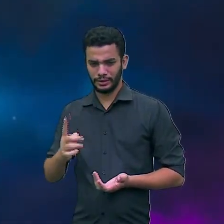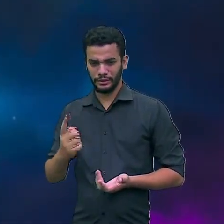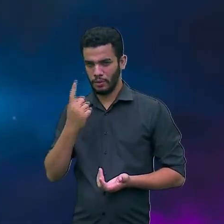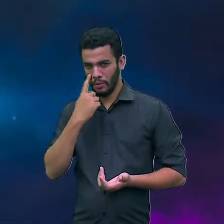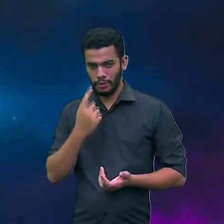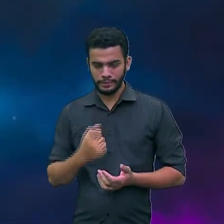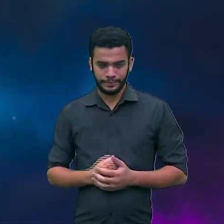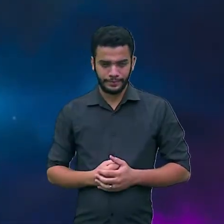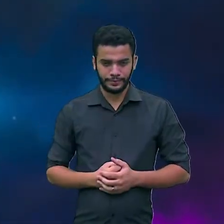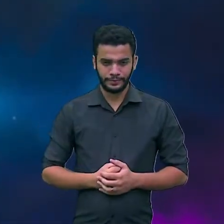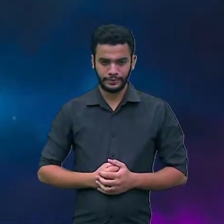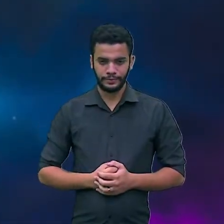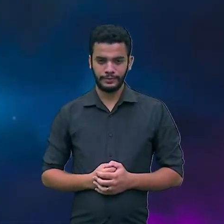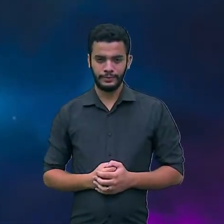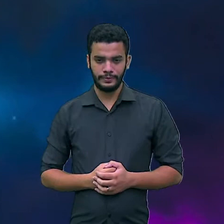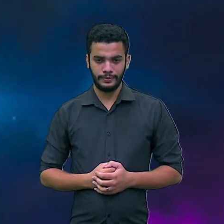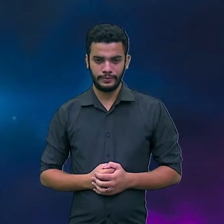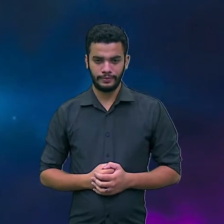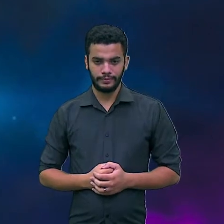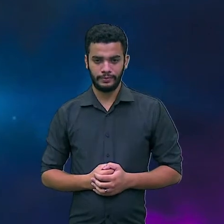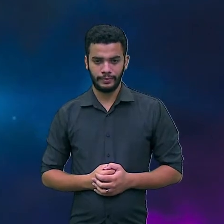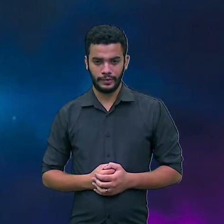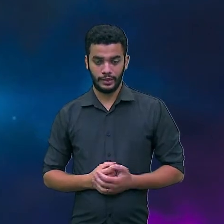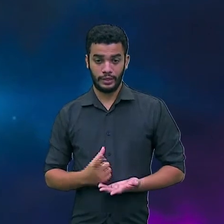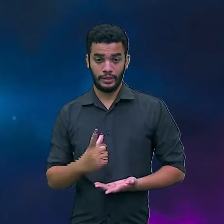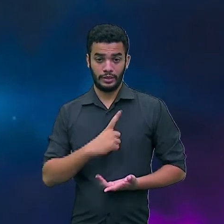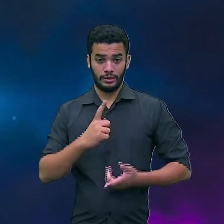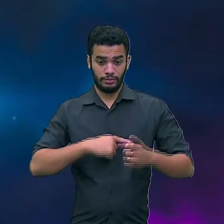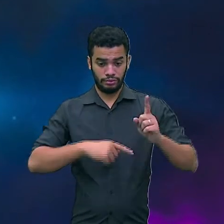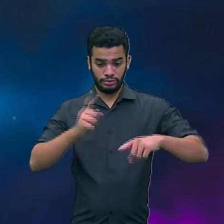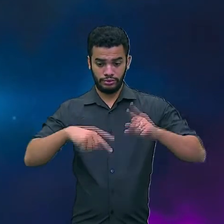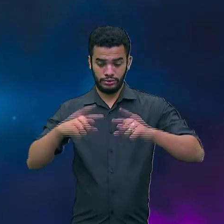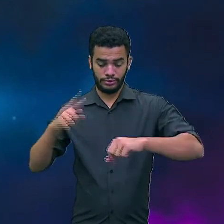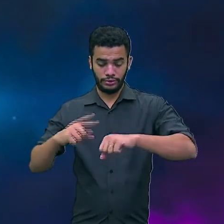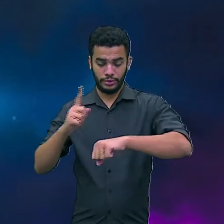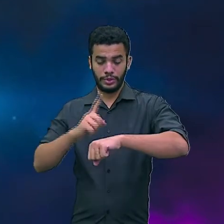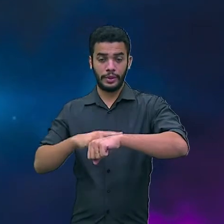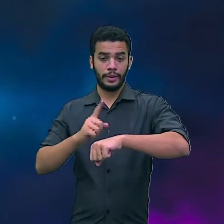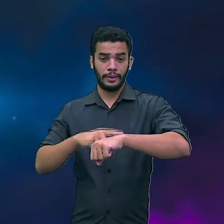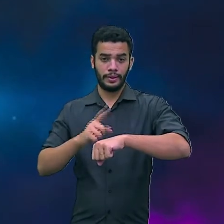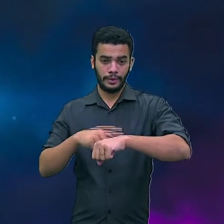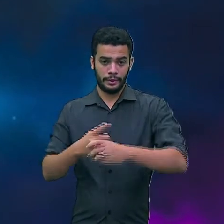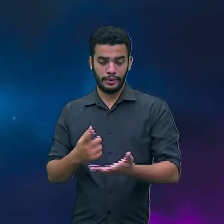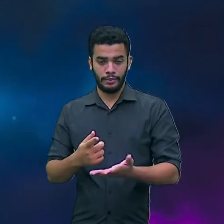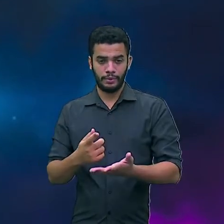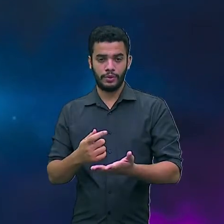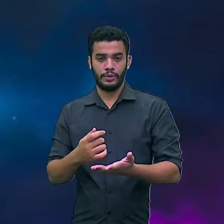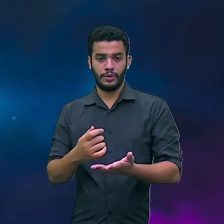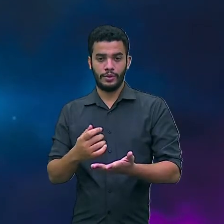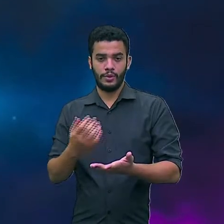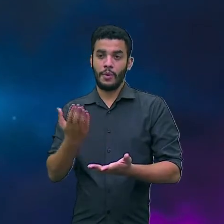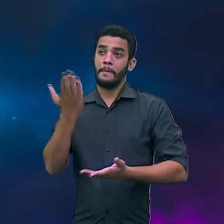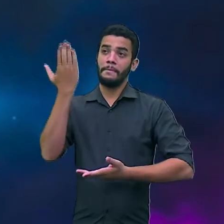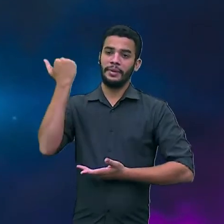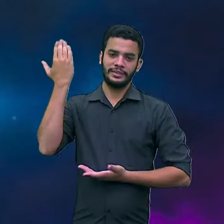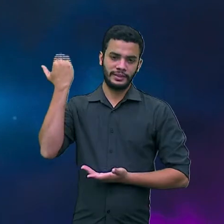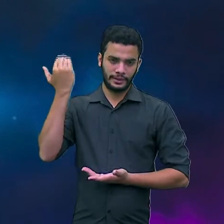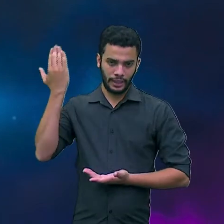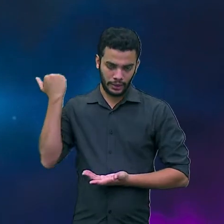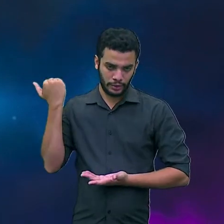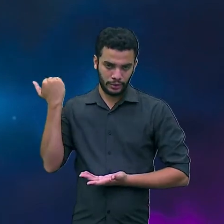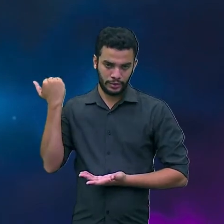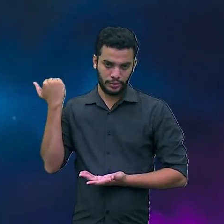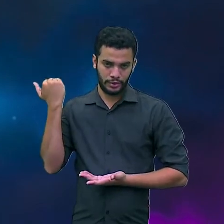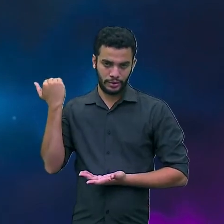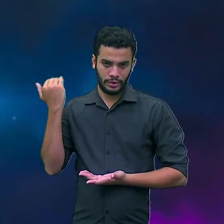comigo. Vamos conhecer as variações de tempo. Eu tenho tempo pretérito, que é o